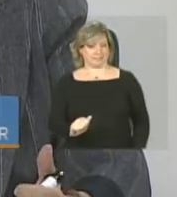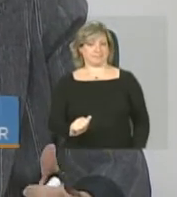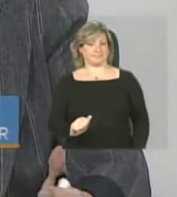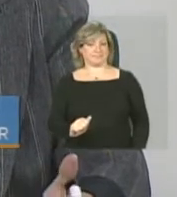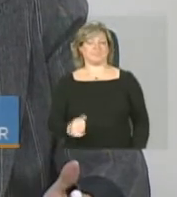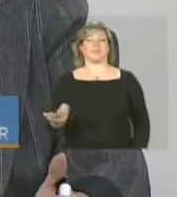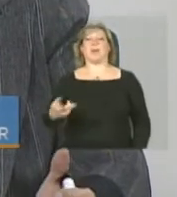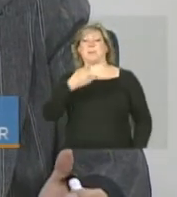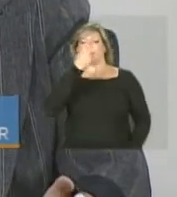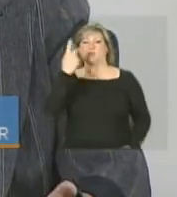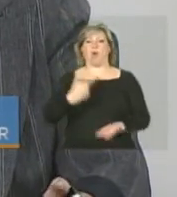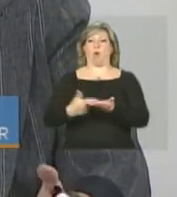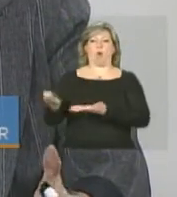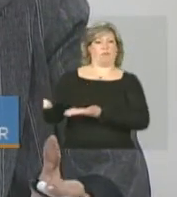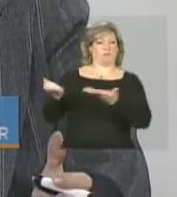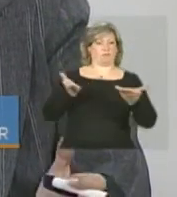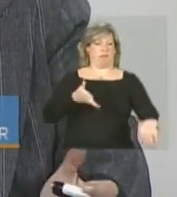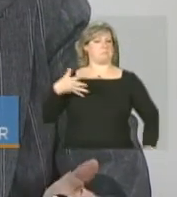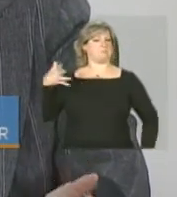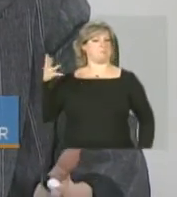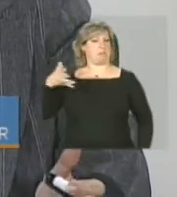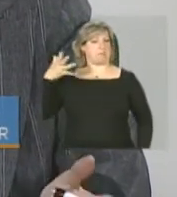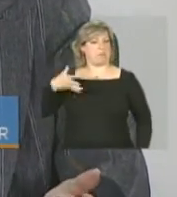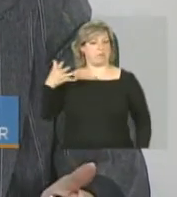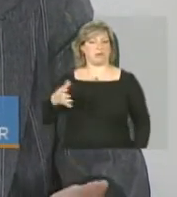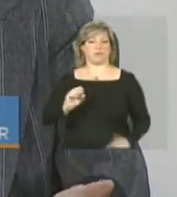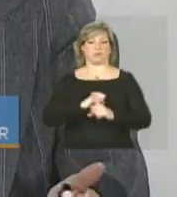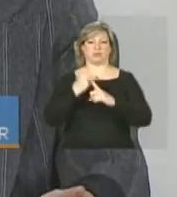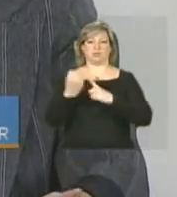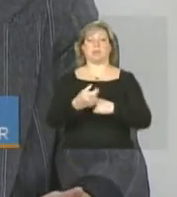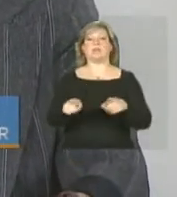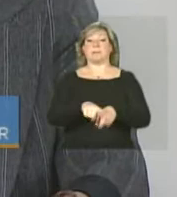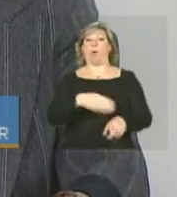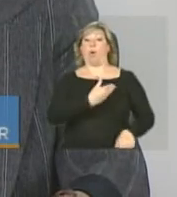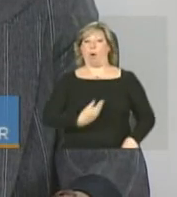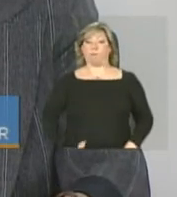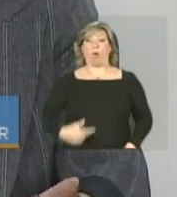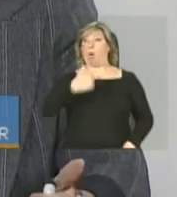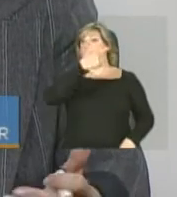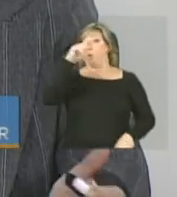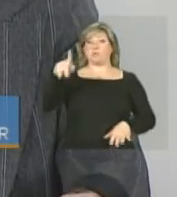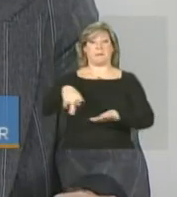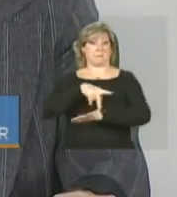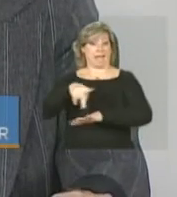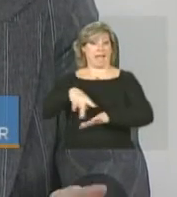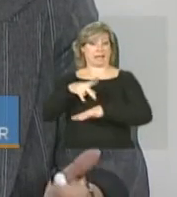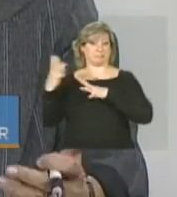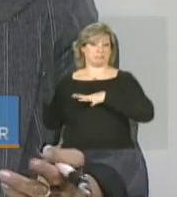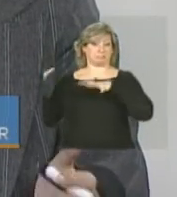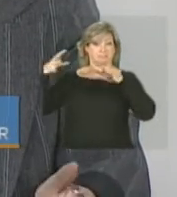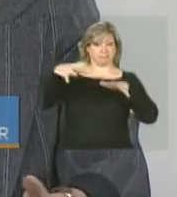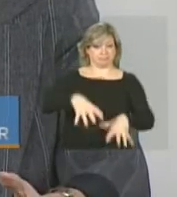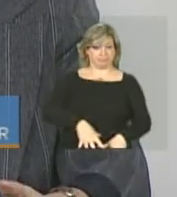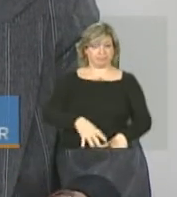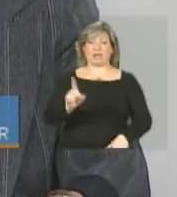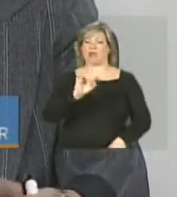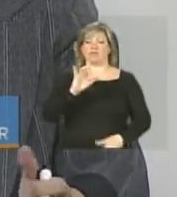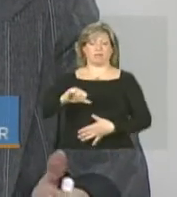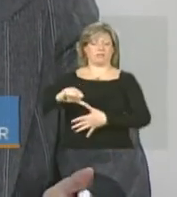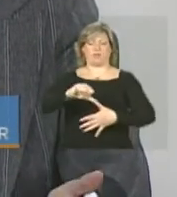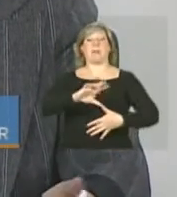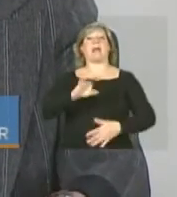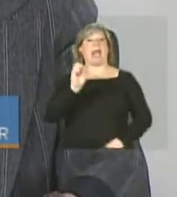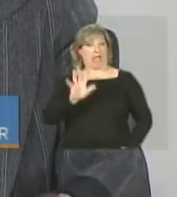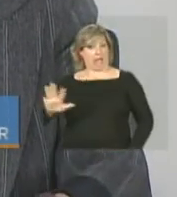de convidados e convidadas, tanto da sociedade como de governo, que vêm de outros países. Não só aqui da América Latina, mas também da